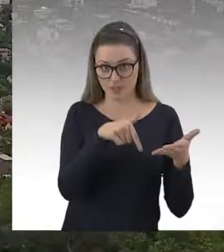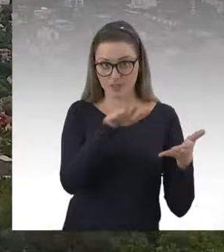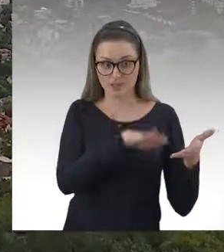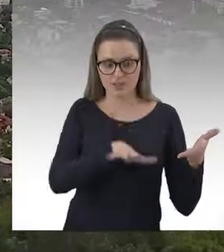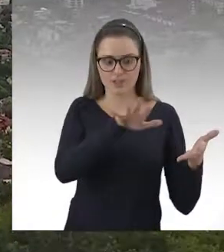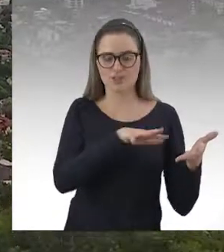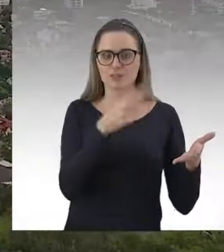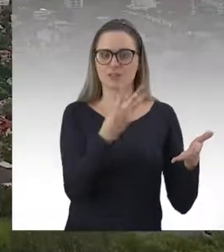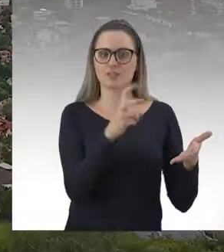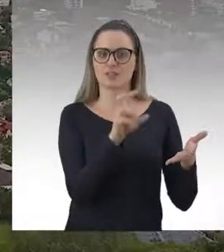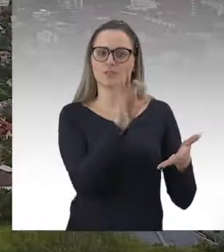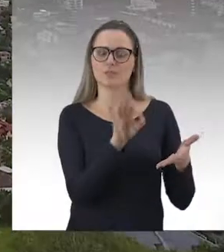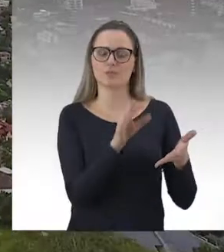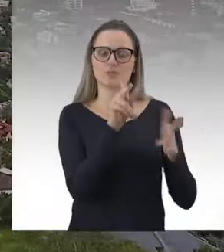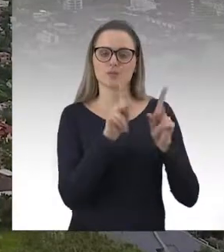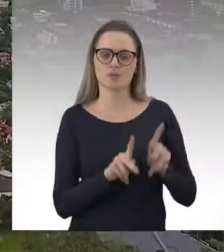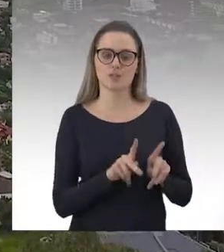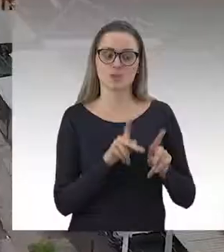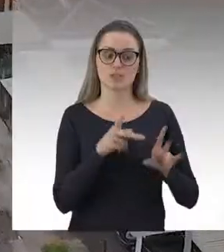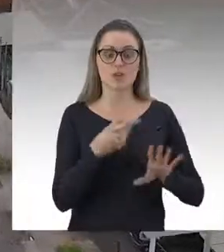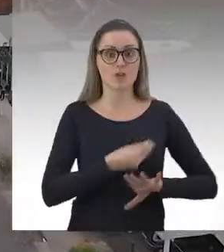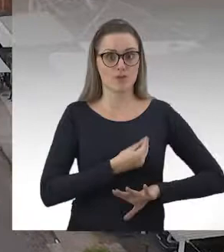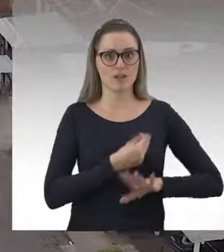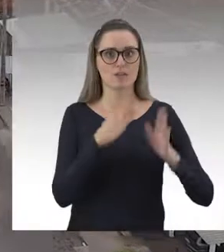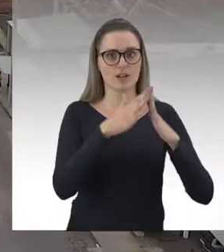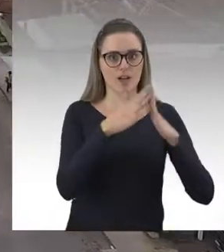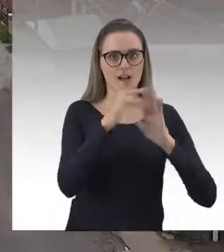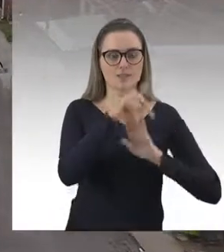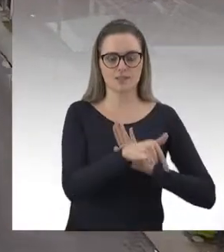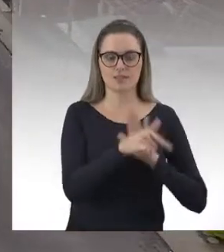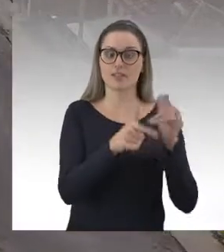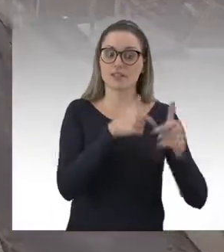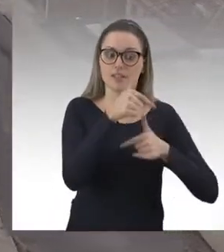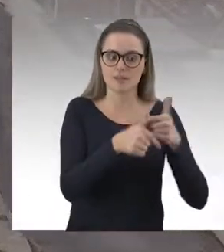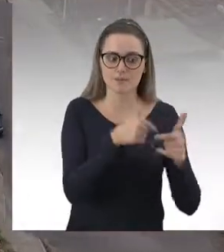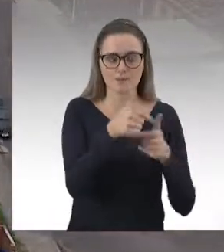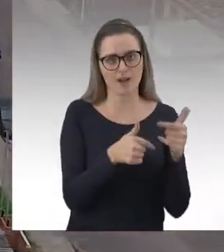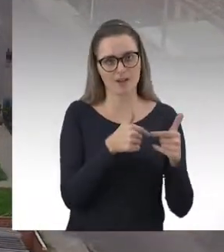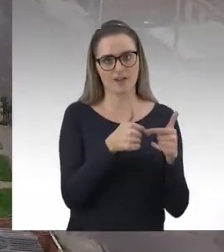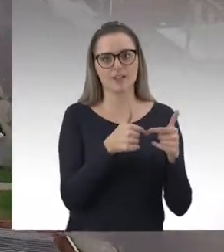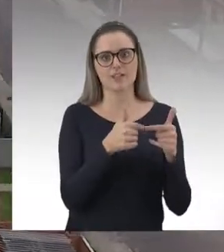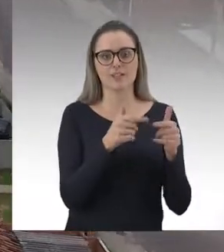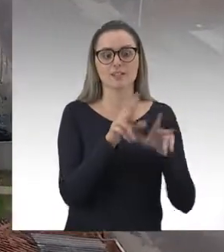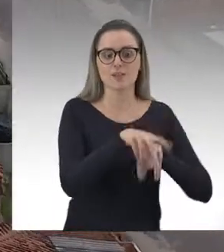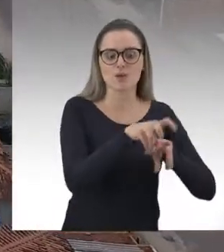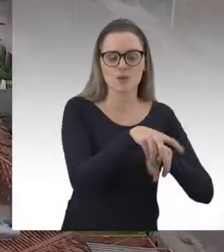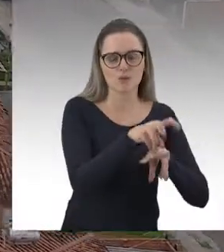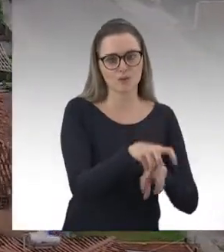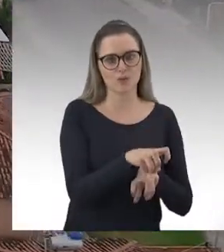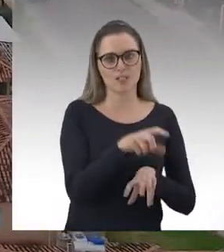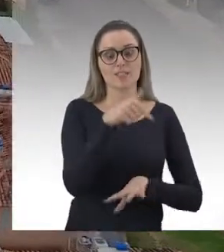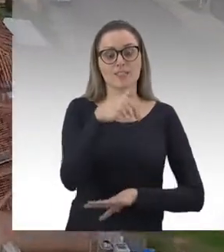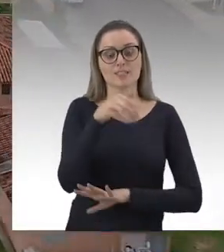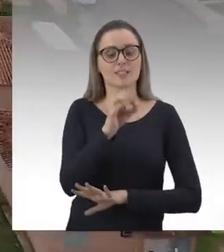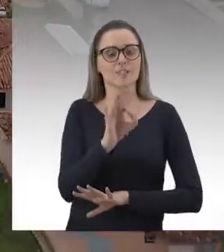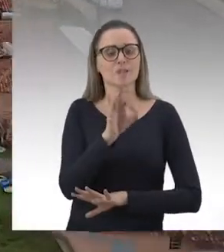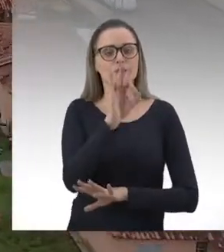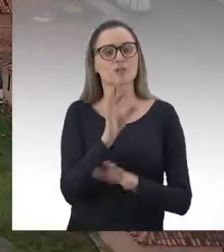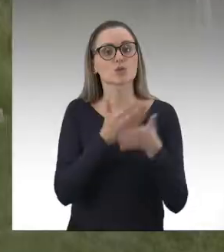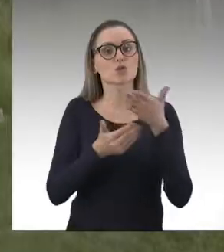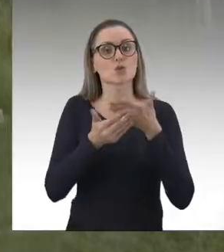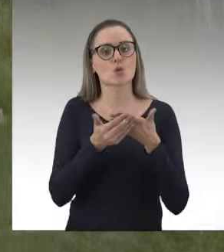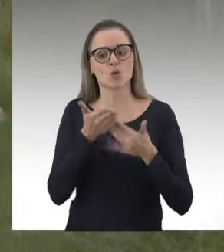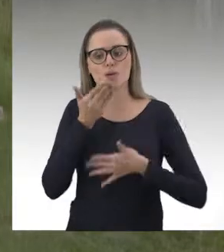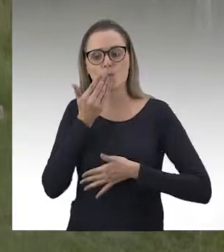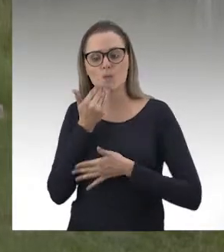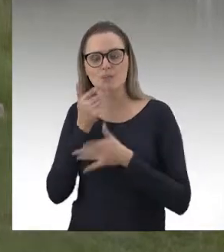população mora no campo. E são de base da agricultura familiar, que corresponde a 70% da alimentação de